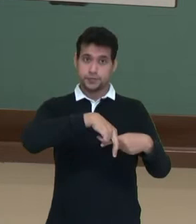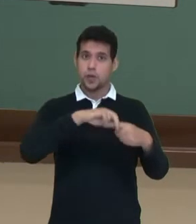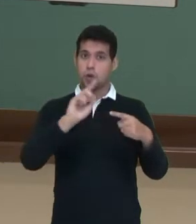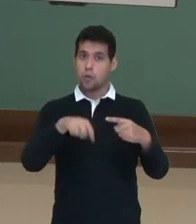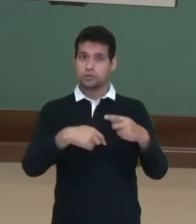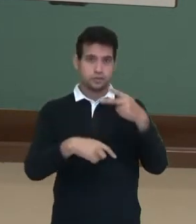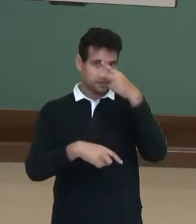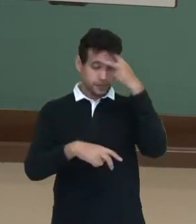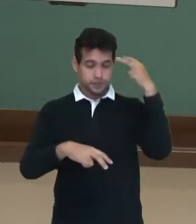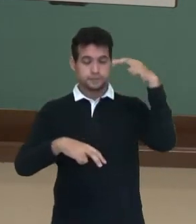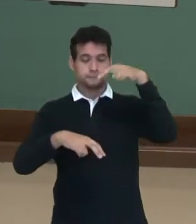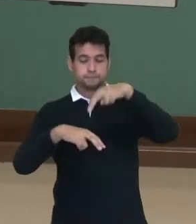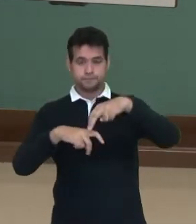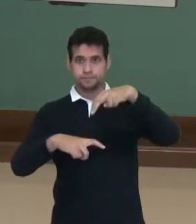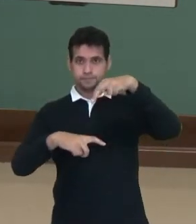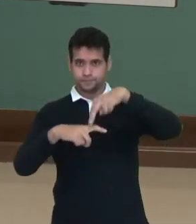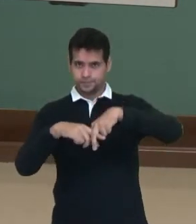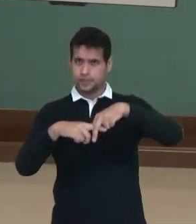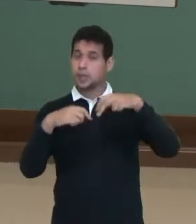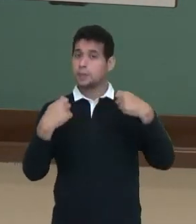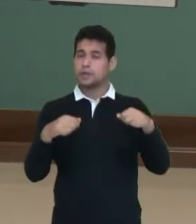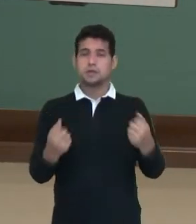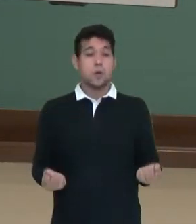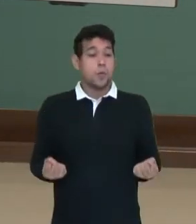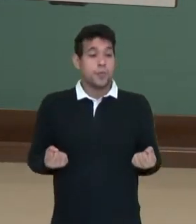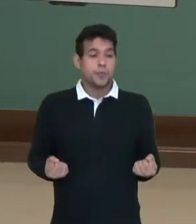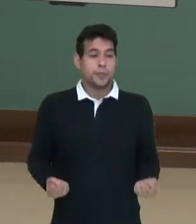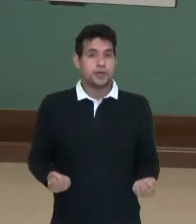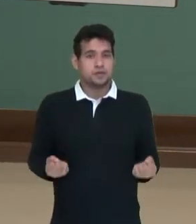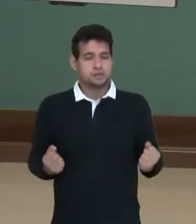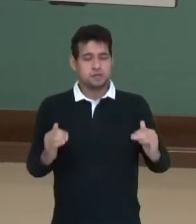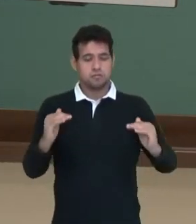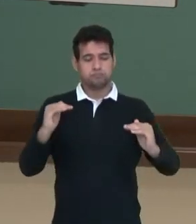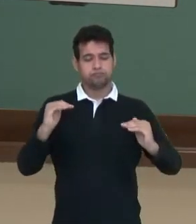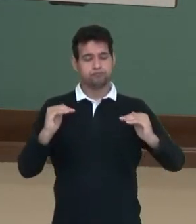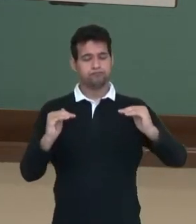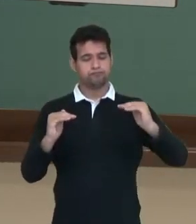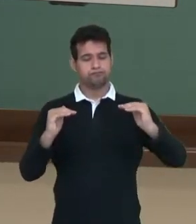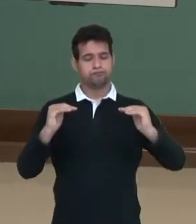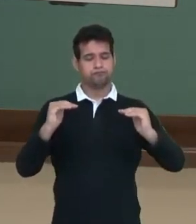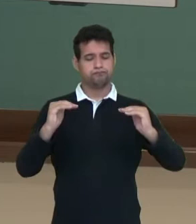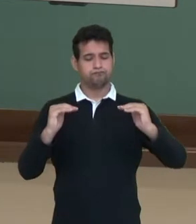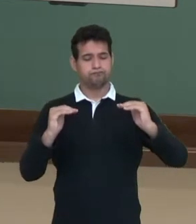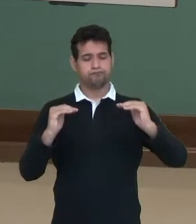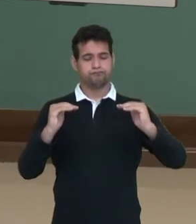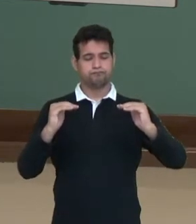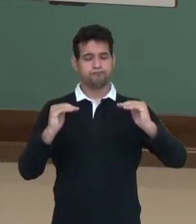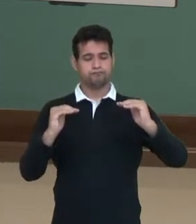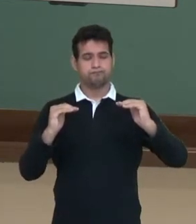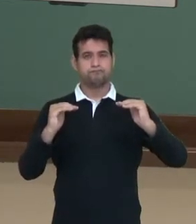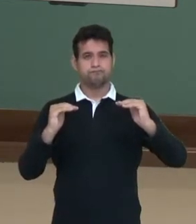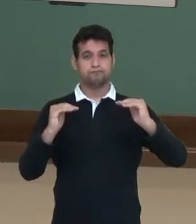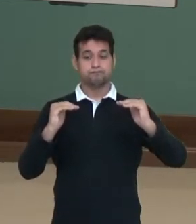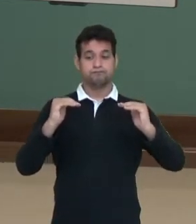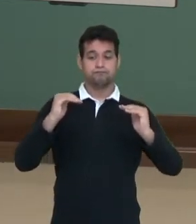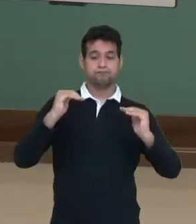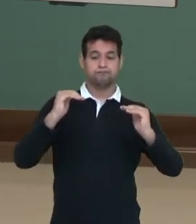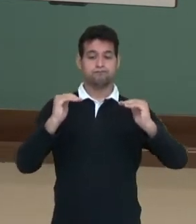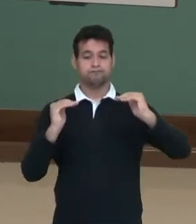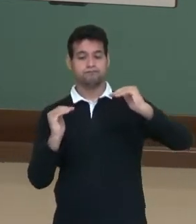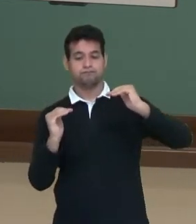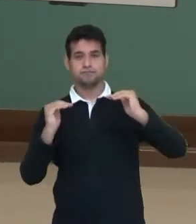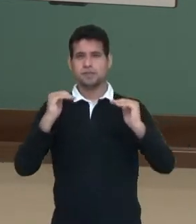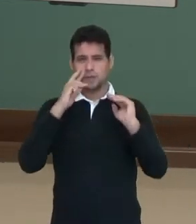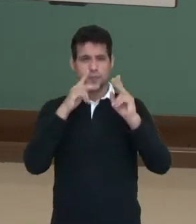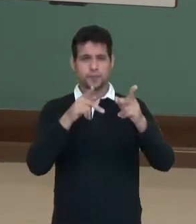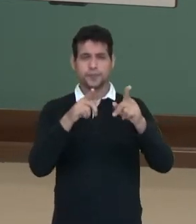que tenha um peso ali regular, né? Um peso semelhante, né? Para manter ali o equilíbrio. A gente